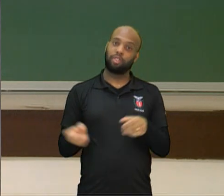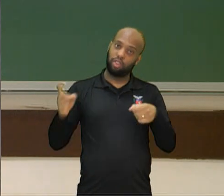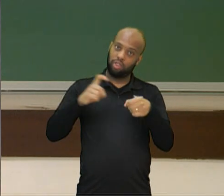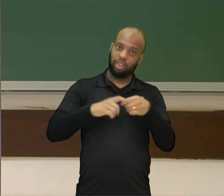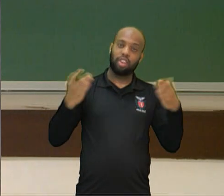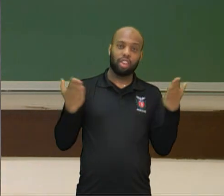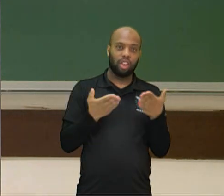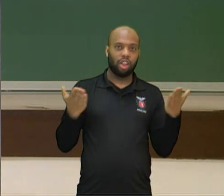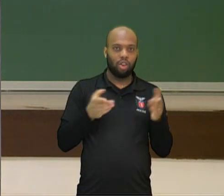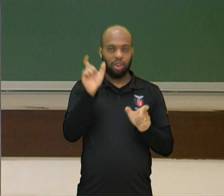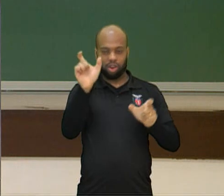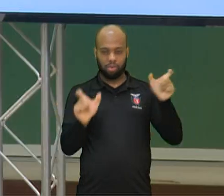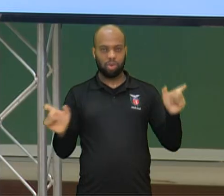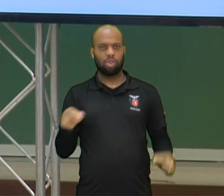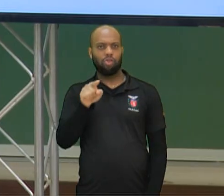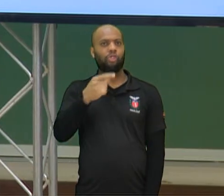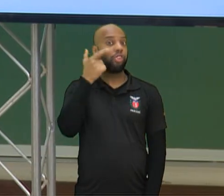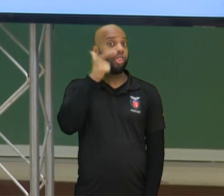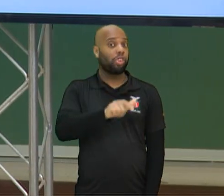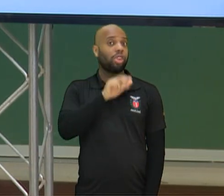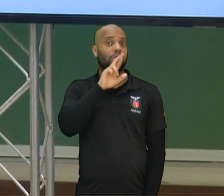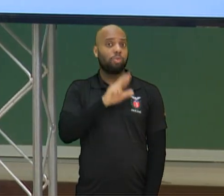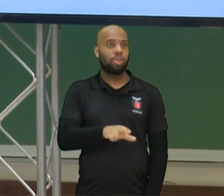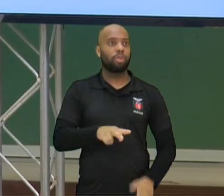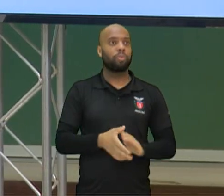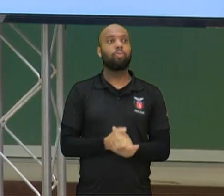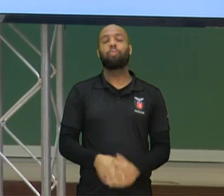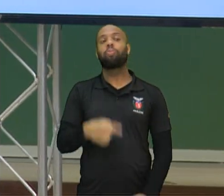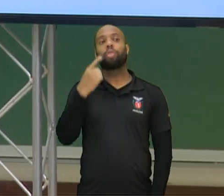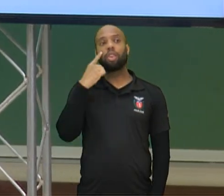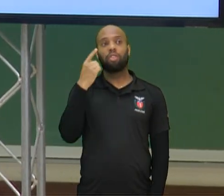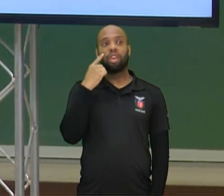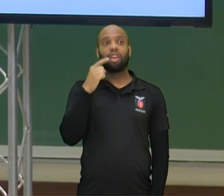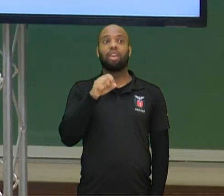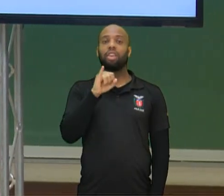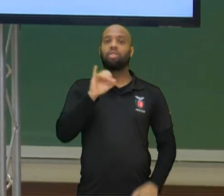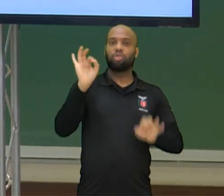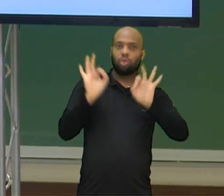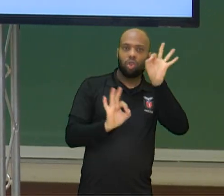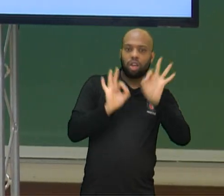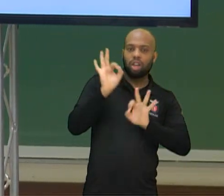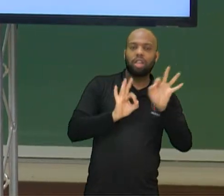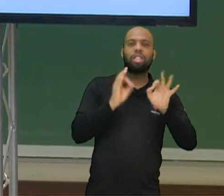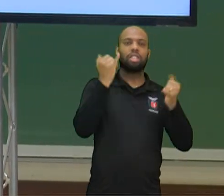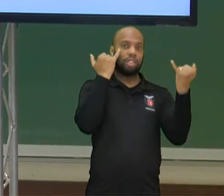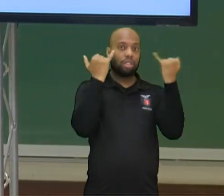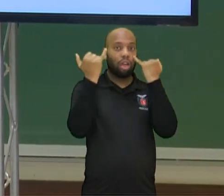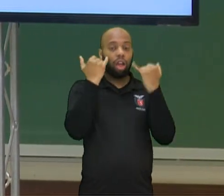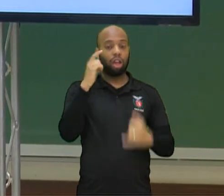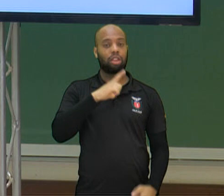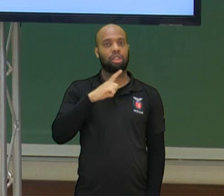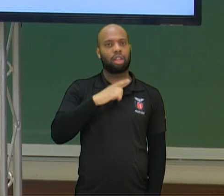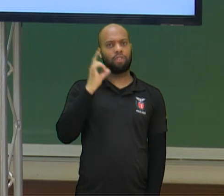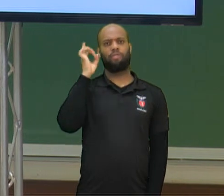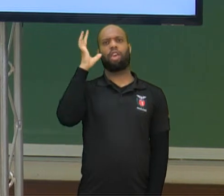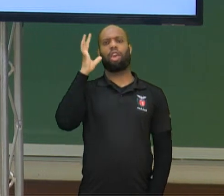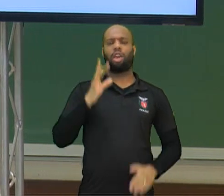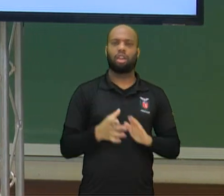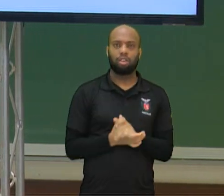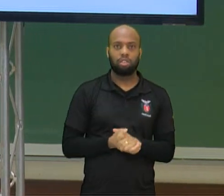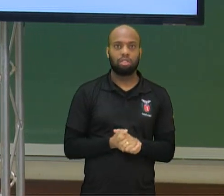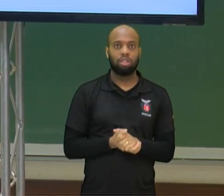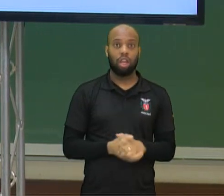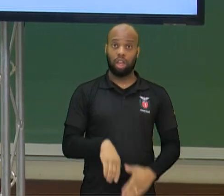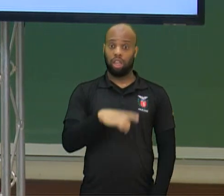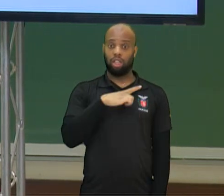voltamos, pessoal. E aí, resolveram? Então, quando nós organizamos as nossas informações, fica mais fácil. Então,